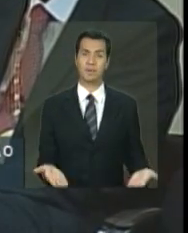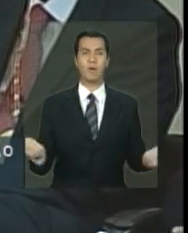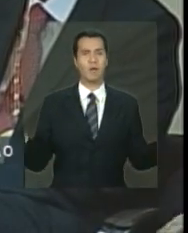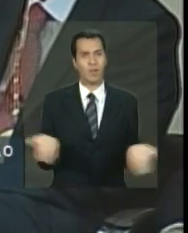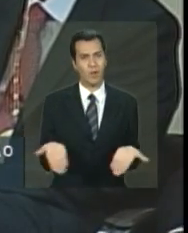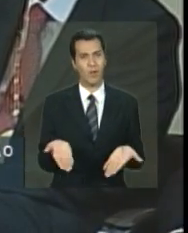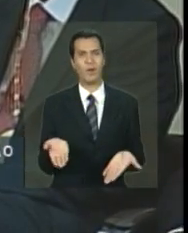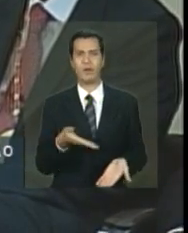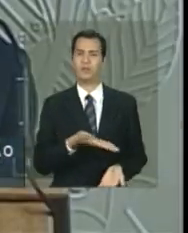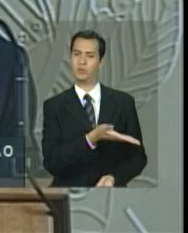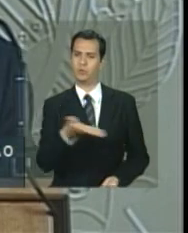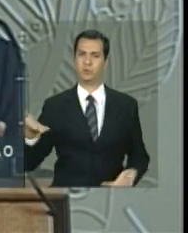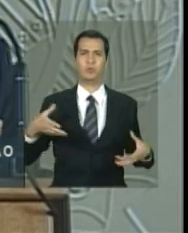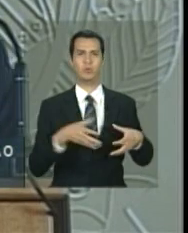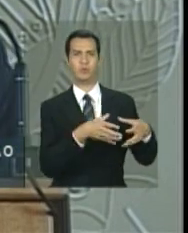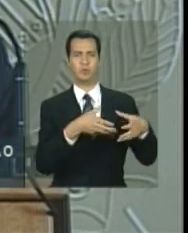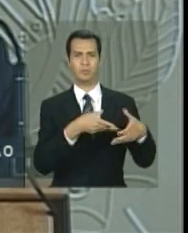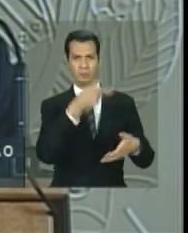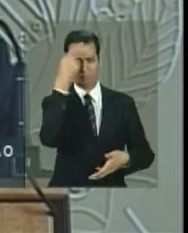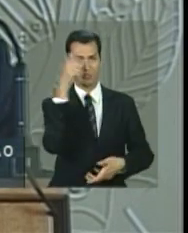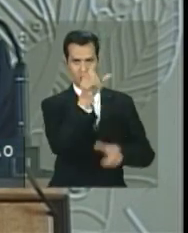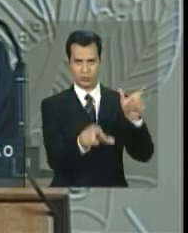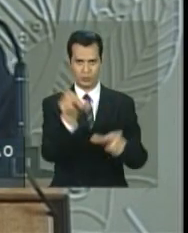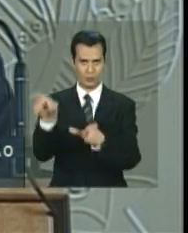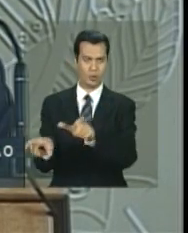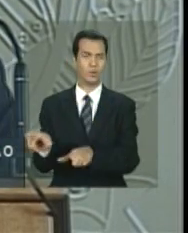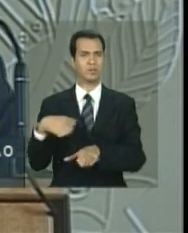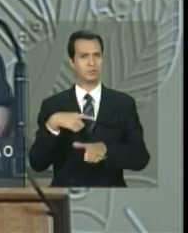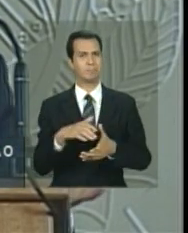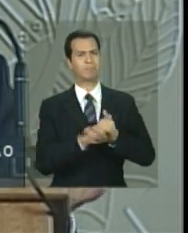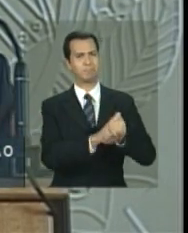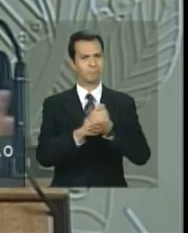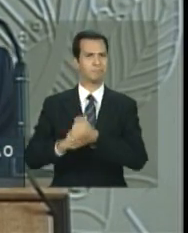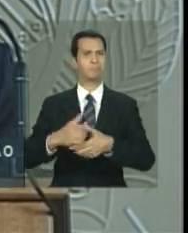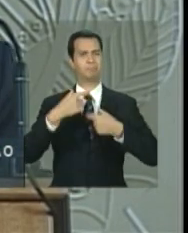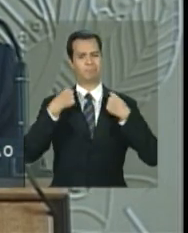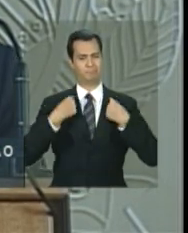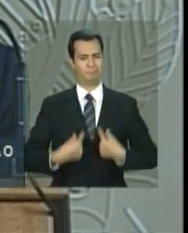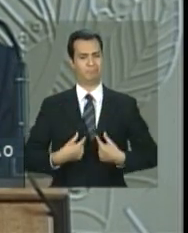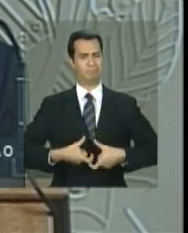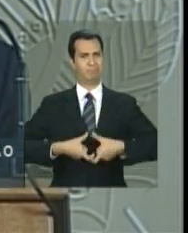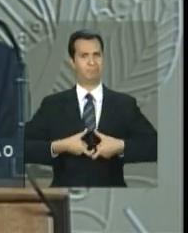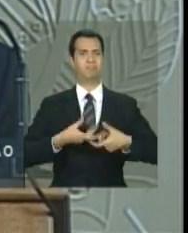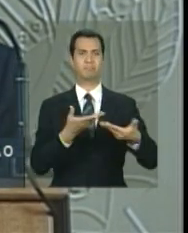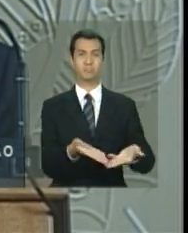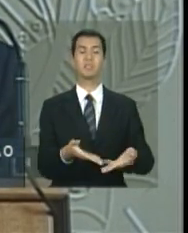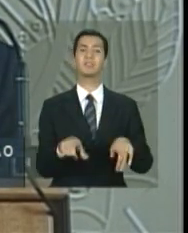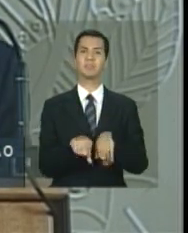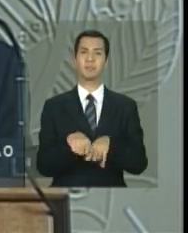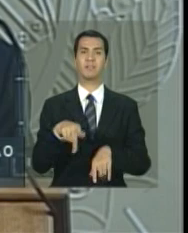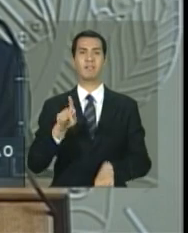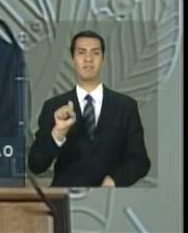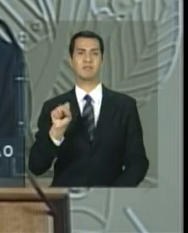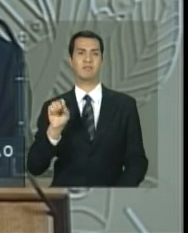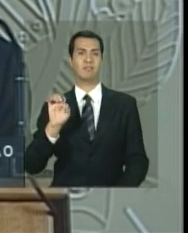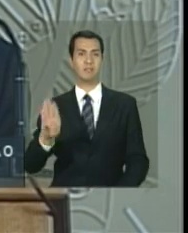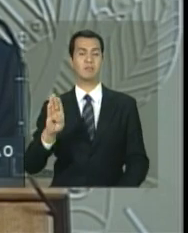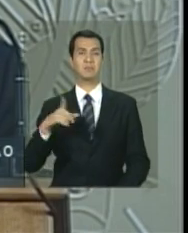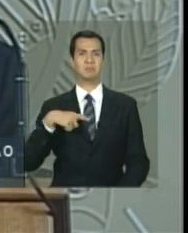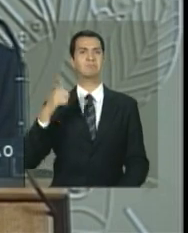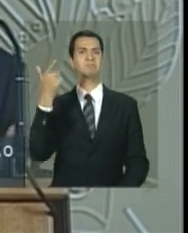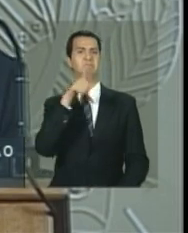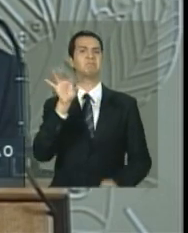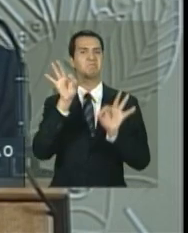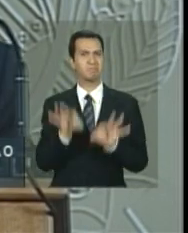homenageá-los, ao dizer do acerto evidente do prefeito Gilberto Kassab